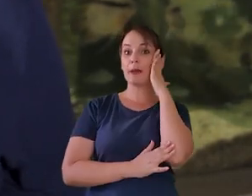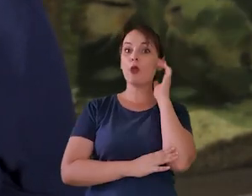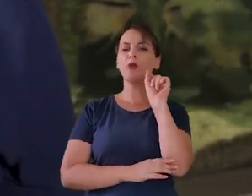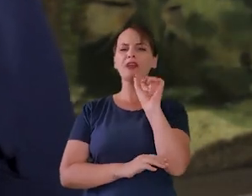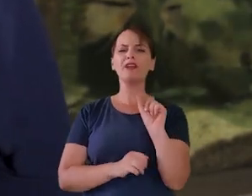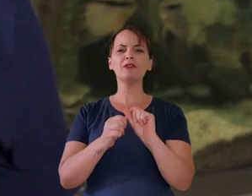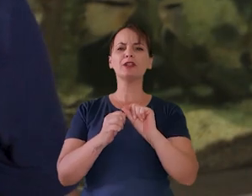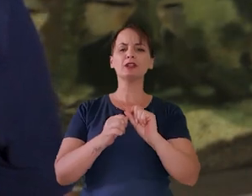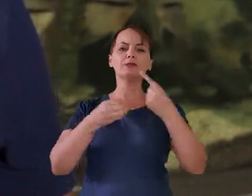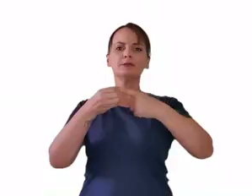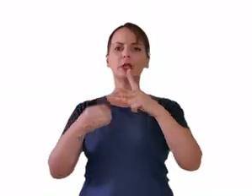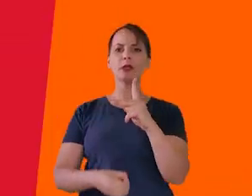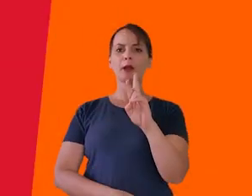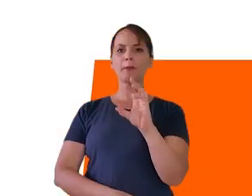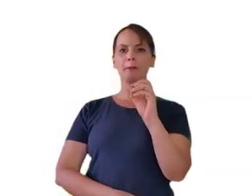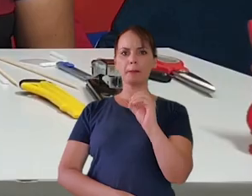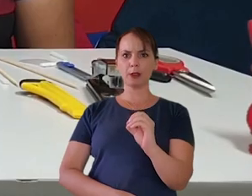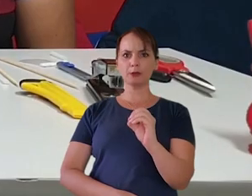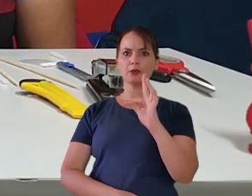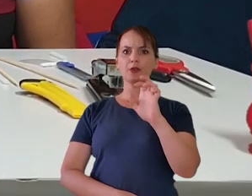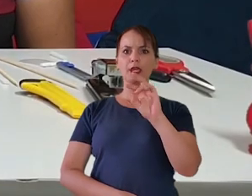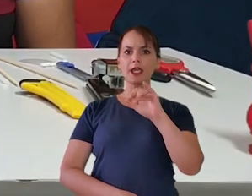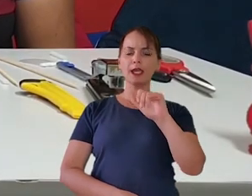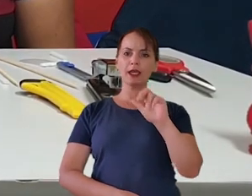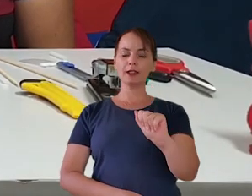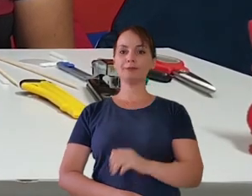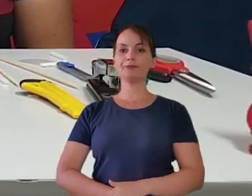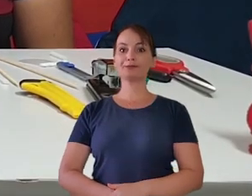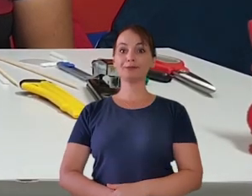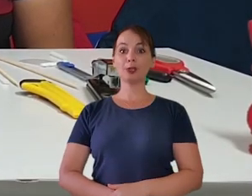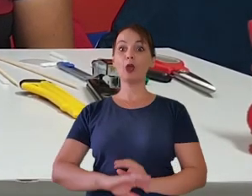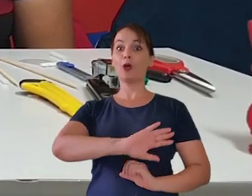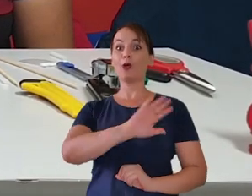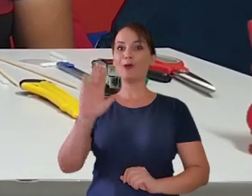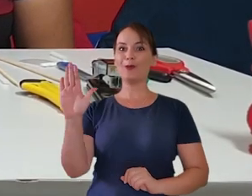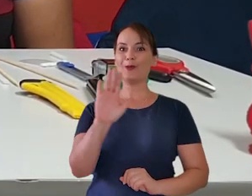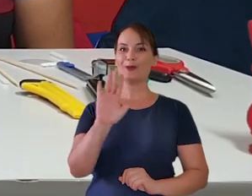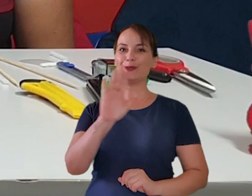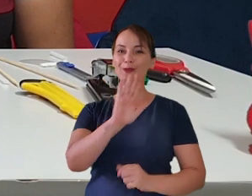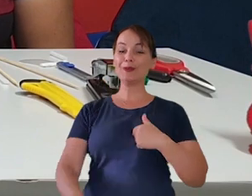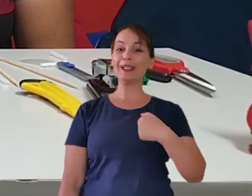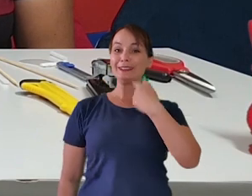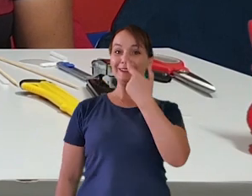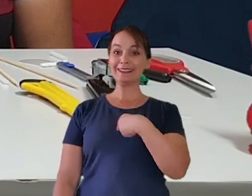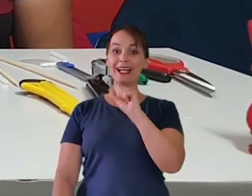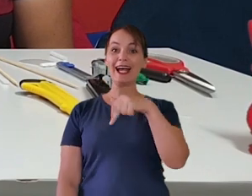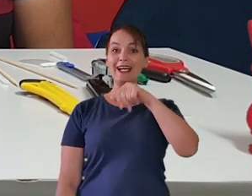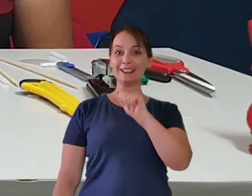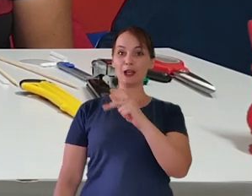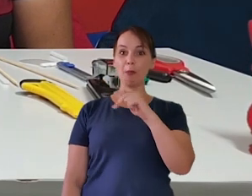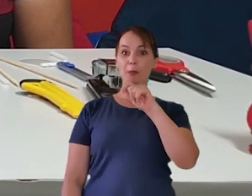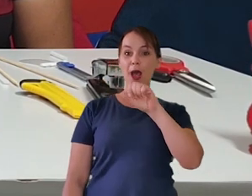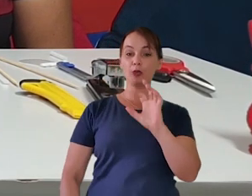de Prado Ferreira. Roda aí! Olá, eu sou a Ana Paula, coordenadora do programa